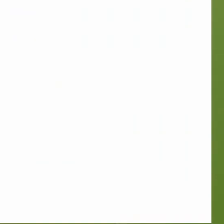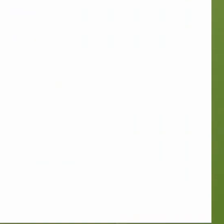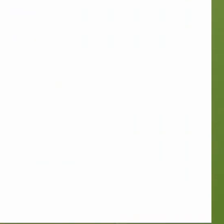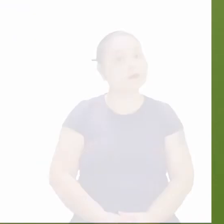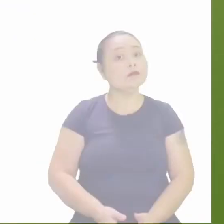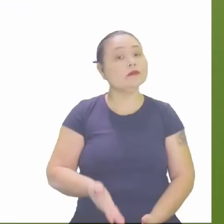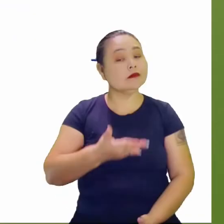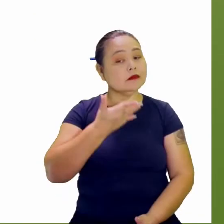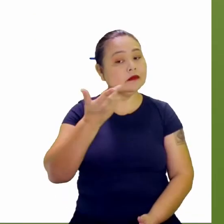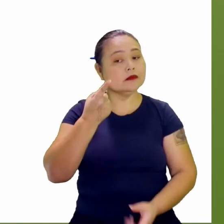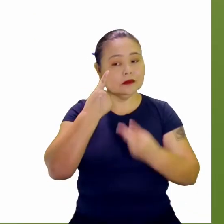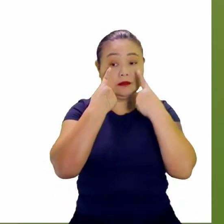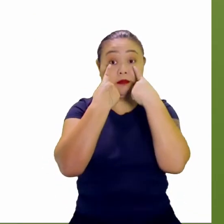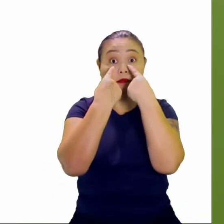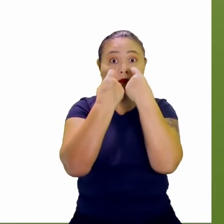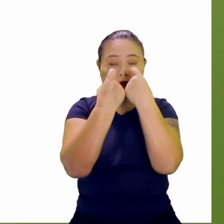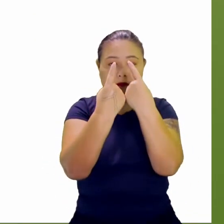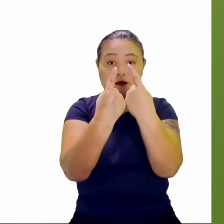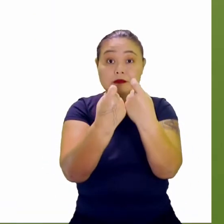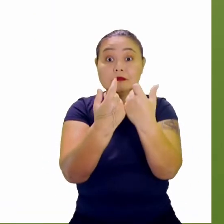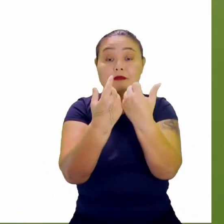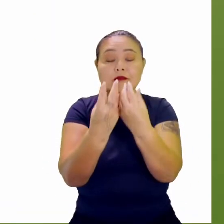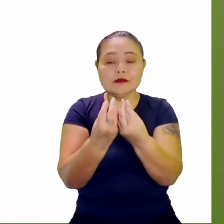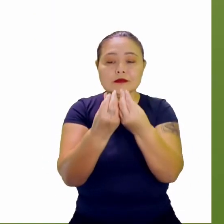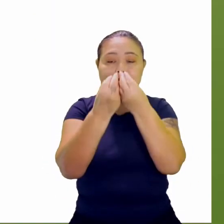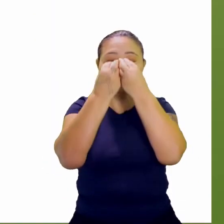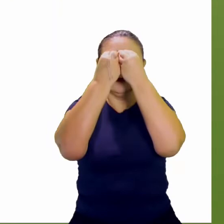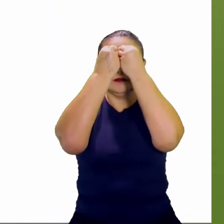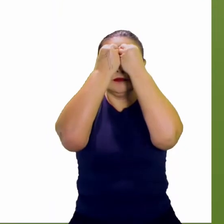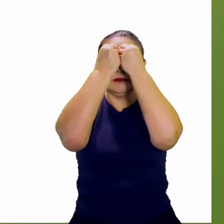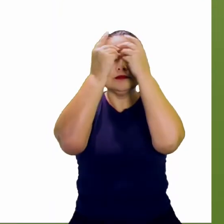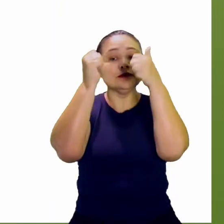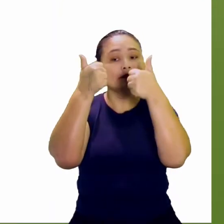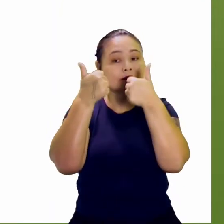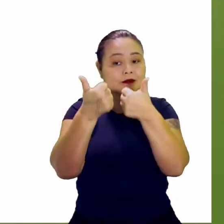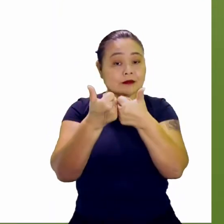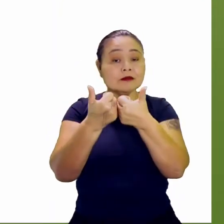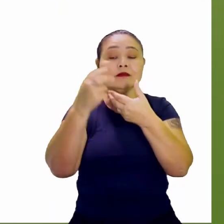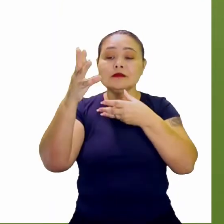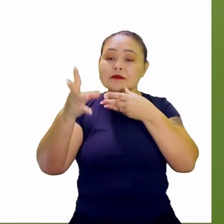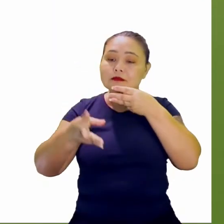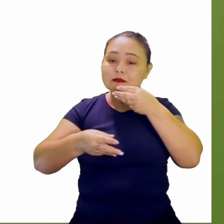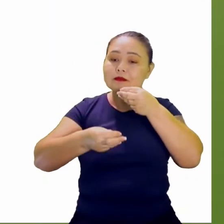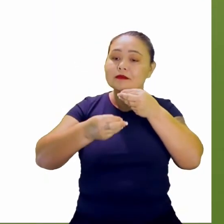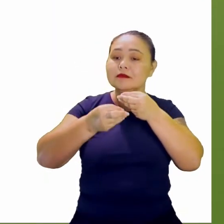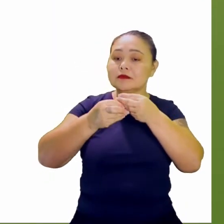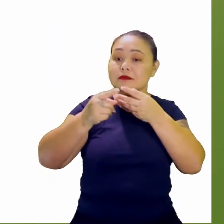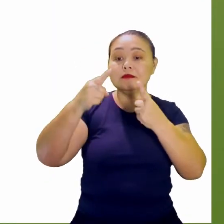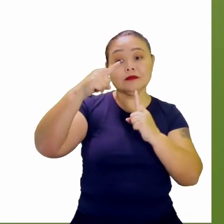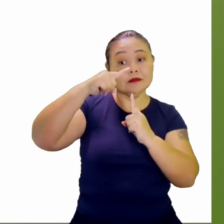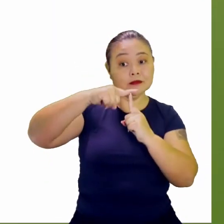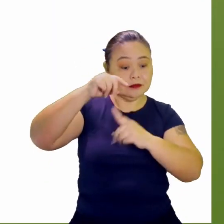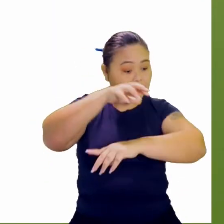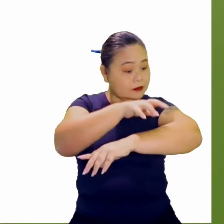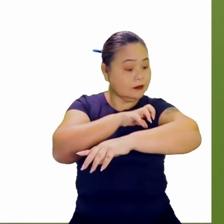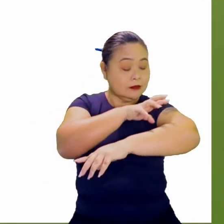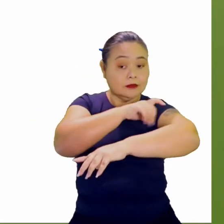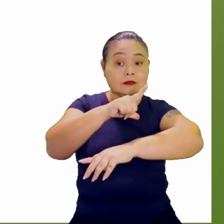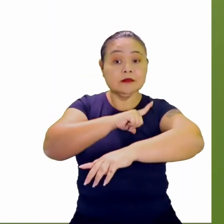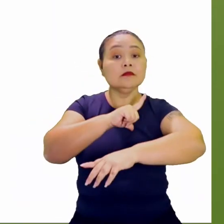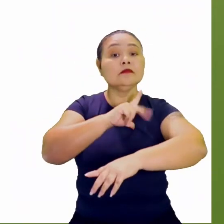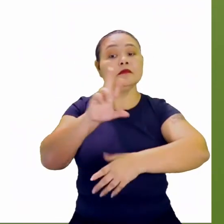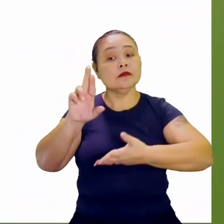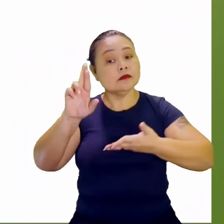Viu aí que interessante? Então a gente fixou esse assunto de ação. Então ele vai juntar lá com os tipos de fibra. Para a gente ter